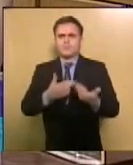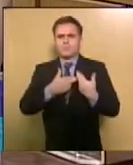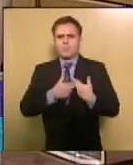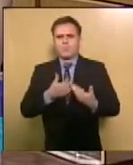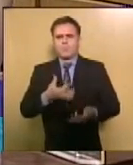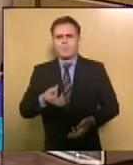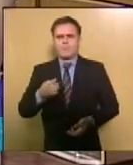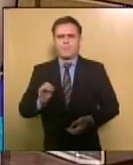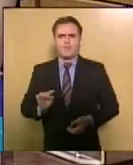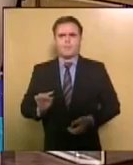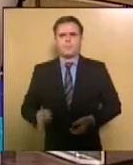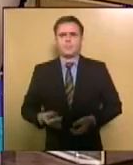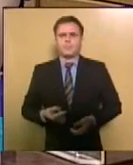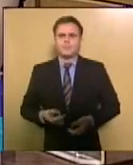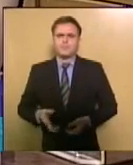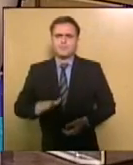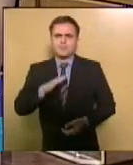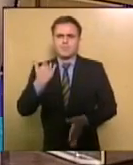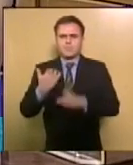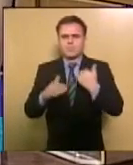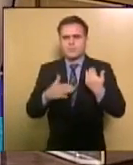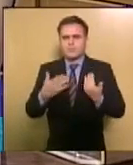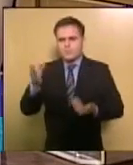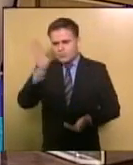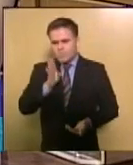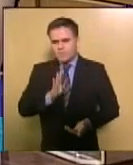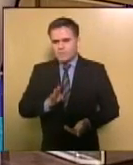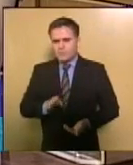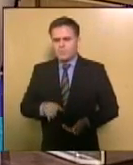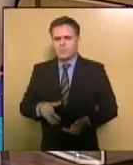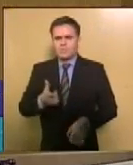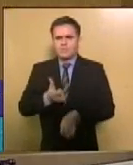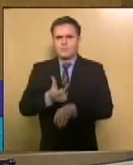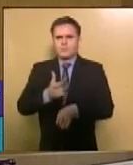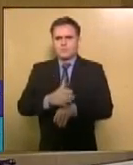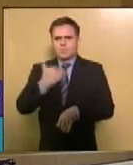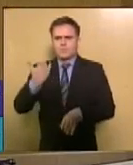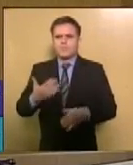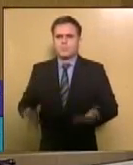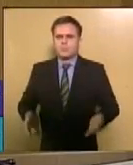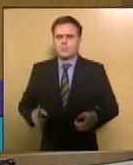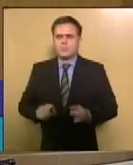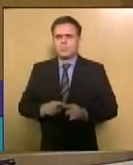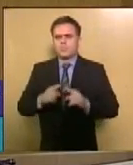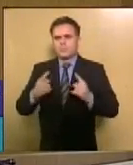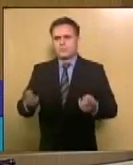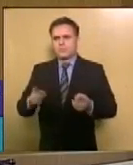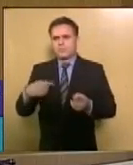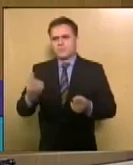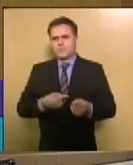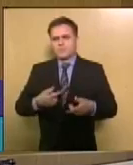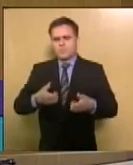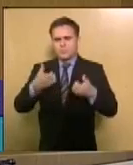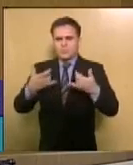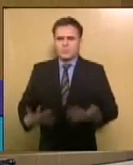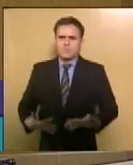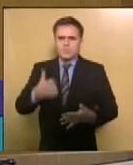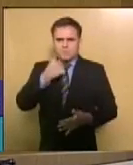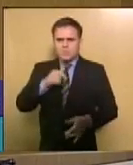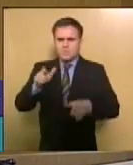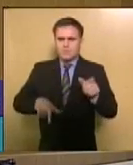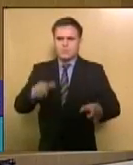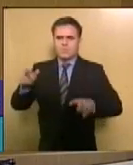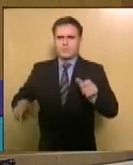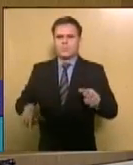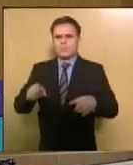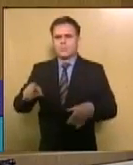60.000 eh mortos no Brasil por assassinato mas quando a gente olha paraa mulher a maior